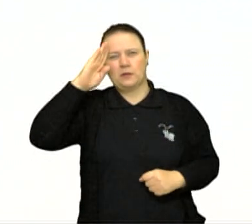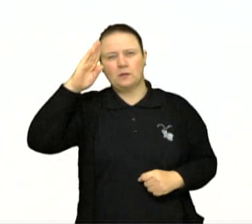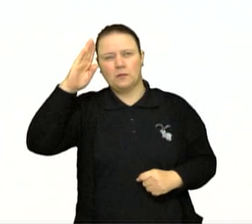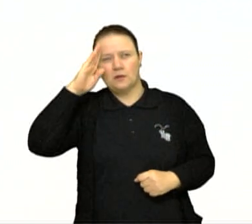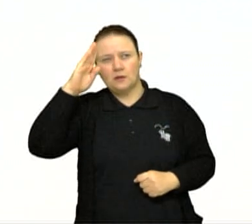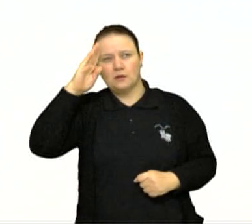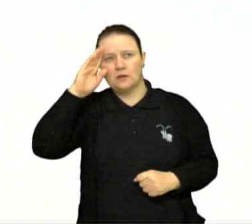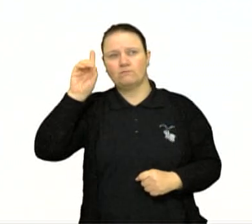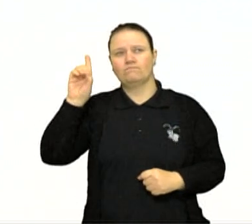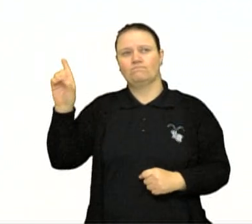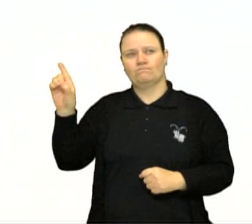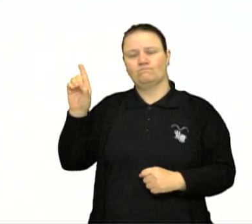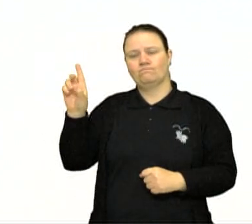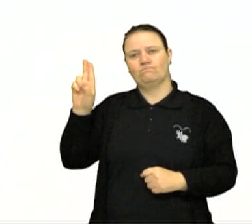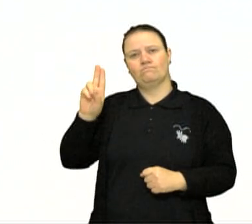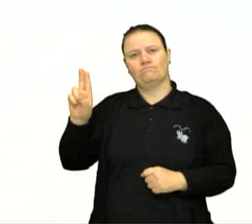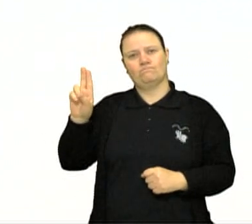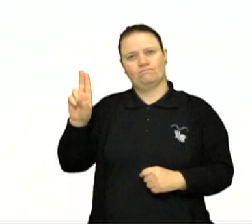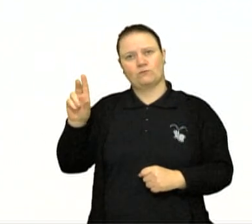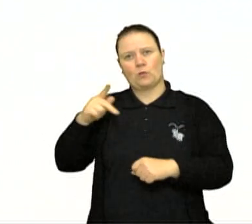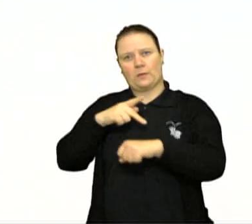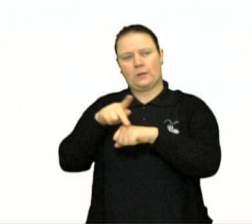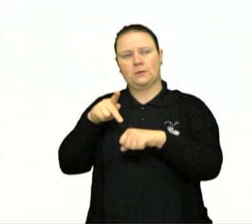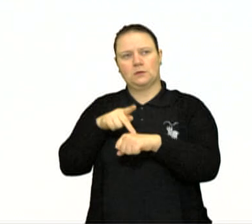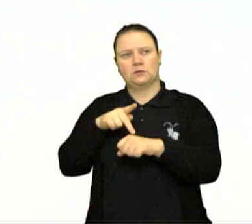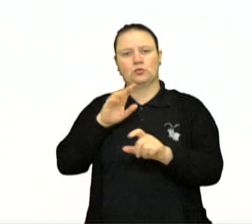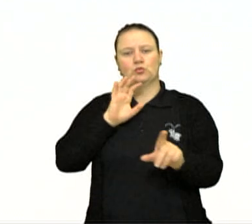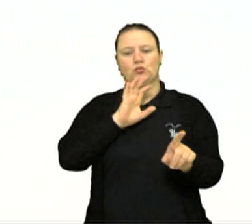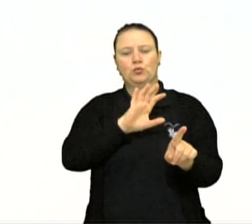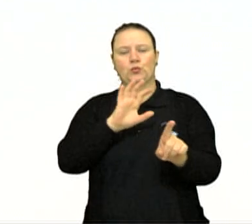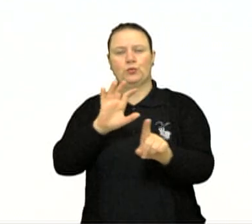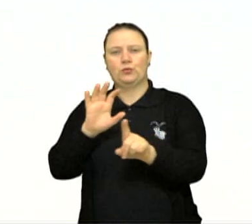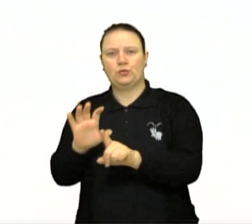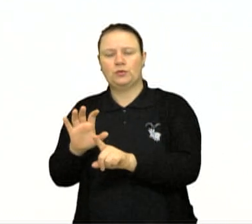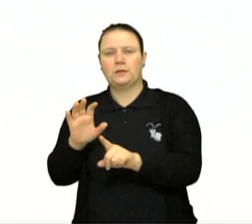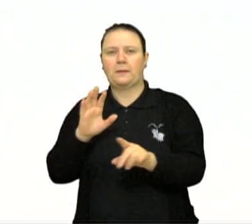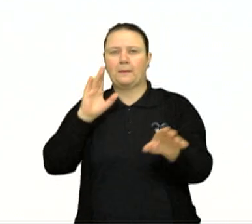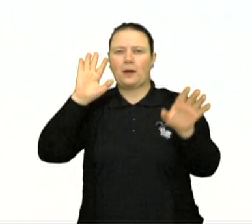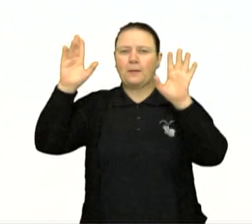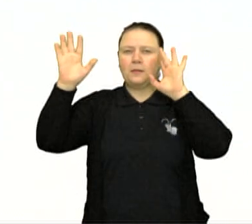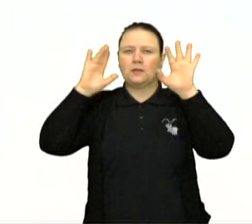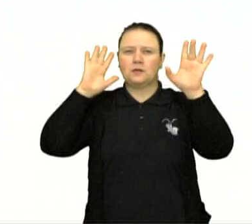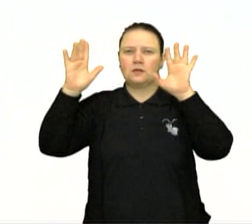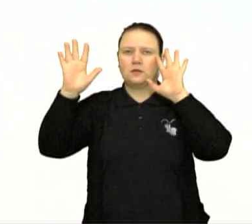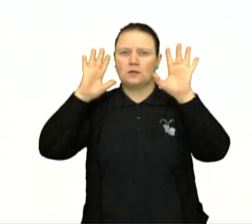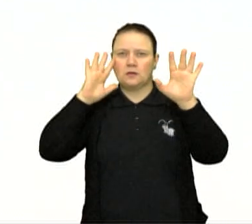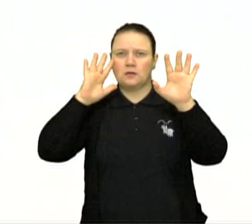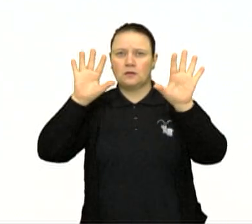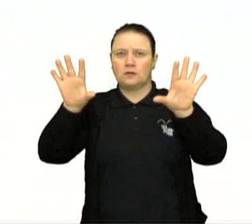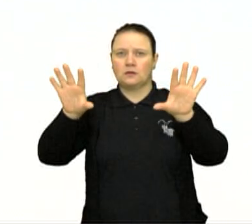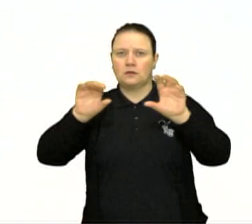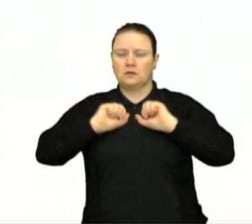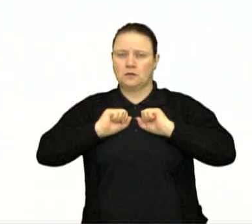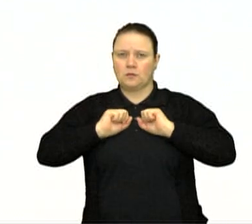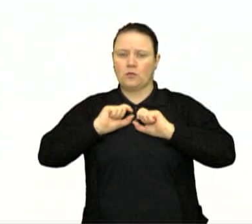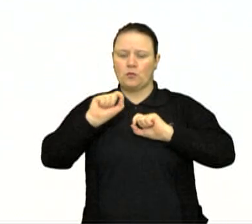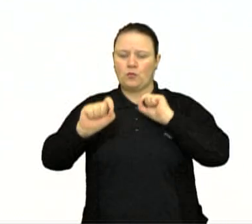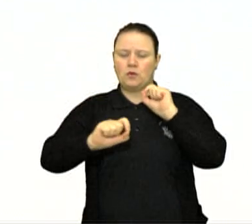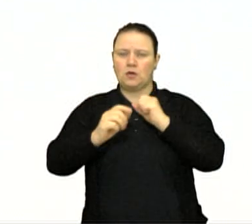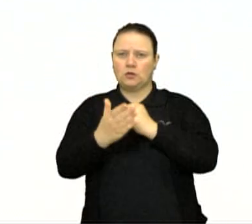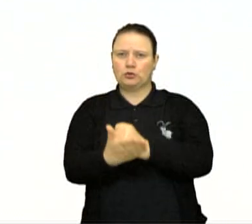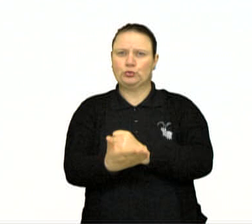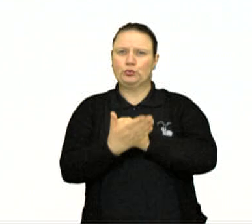Estados Unidos e usaram dessa influência para imaginar que posteriormente receberiam uma ajuda